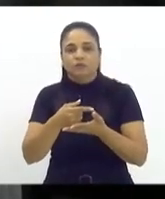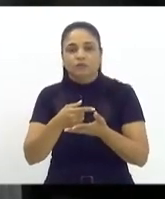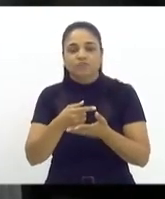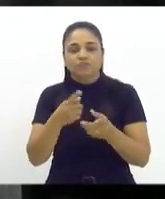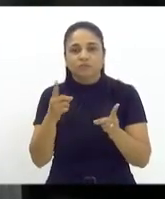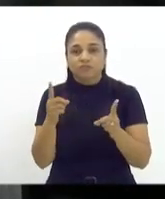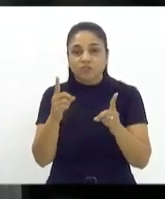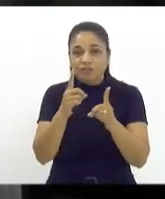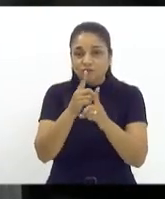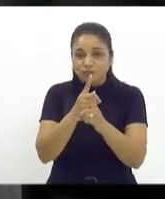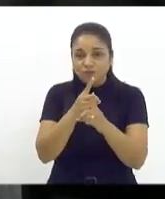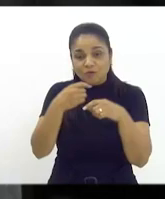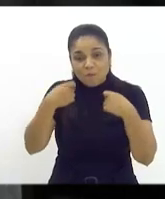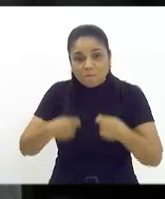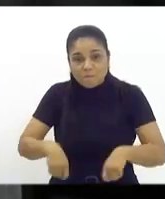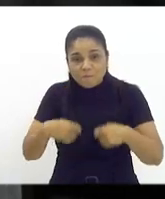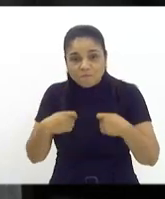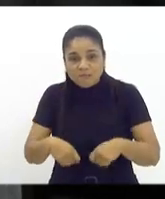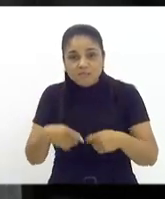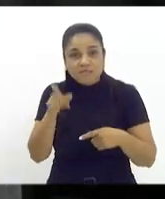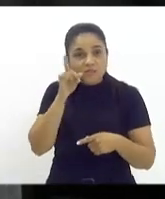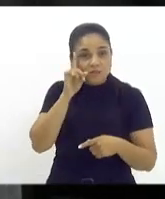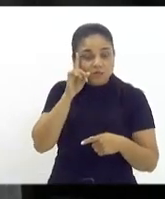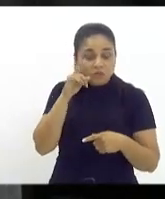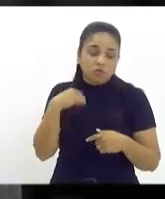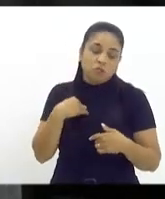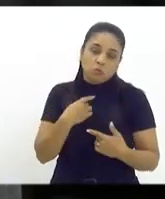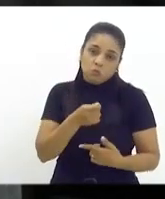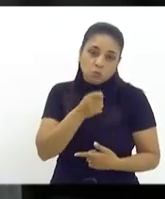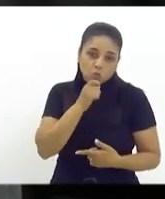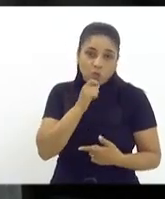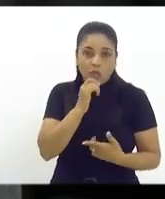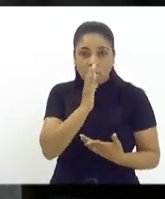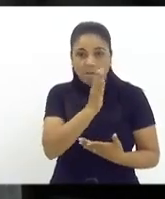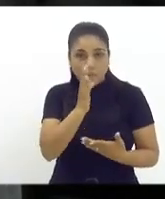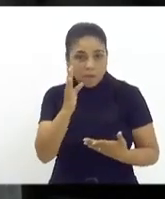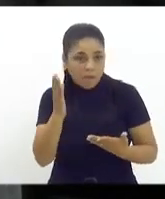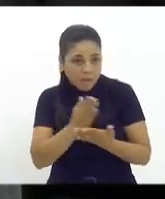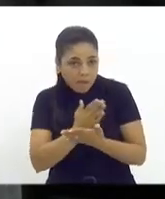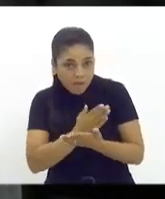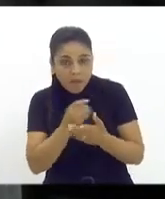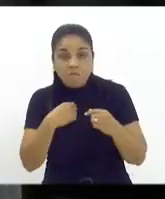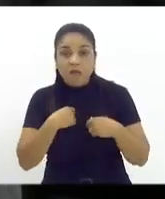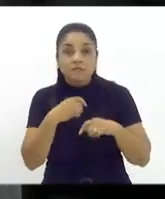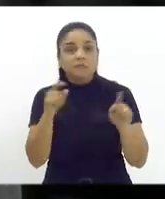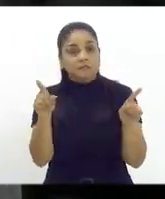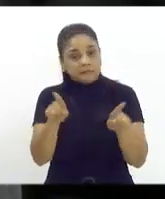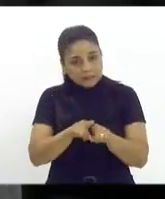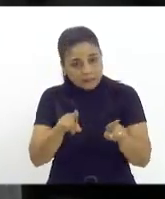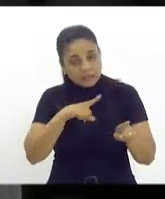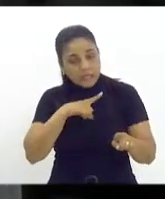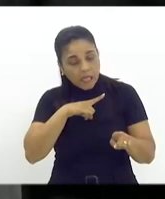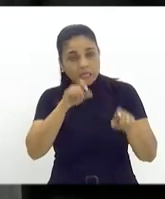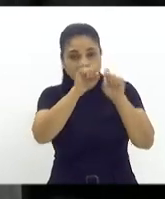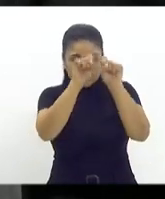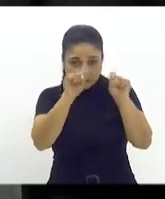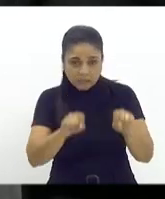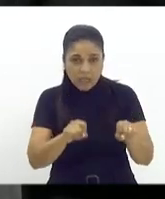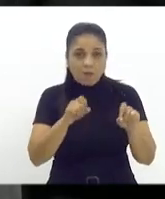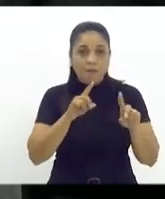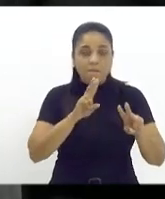às vezes a gente não tem farta literatura mas a gente sabe se visitar o sistema prisional